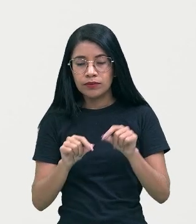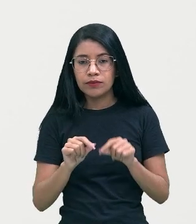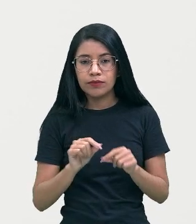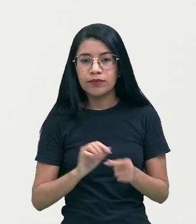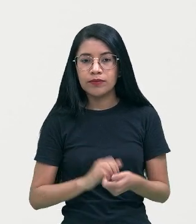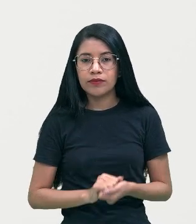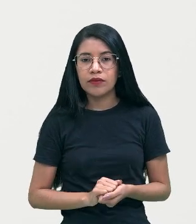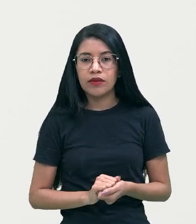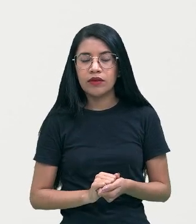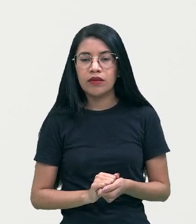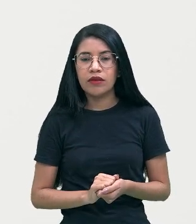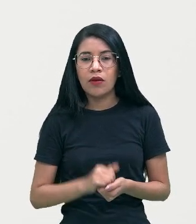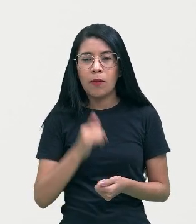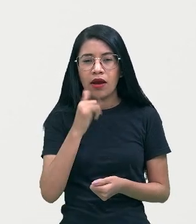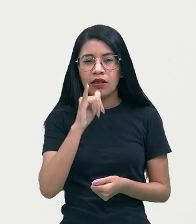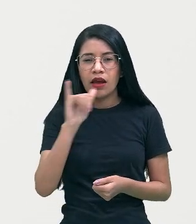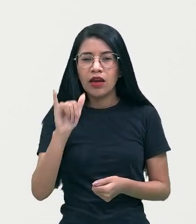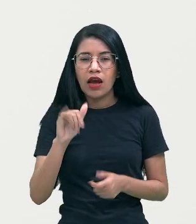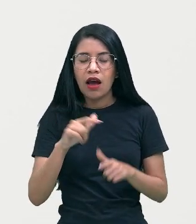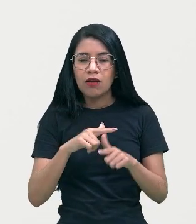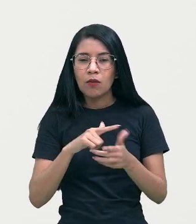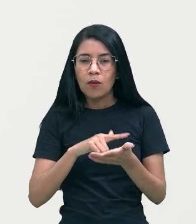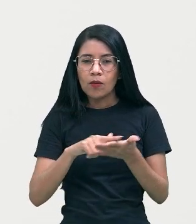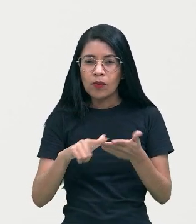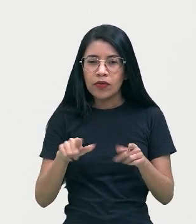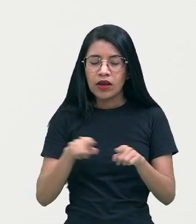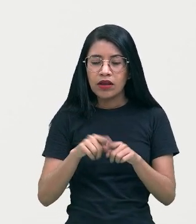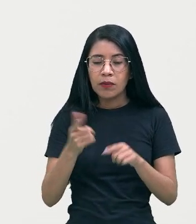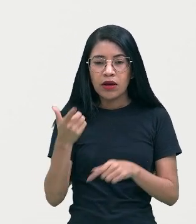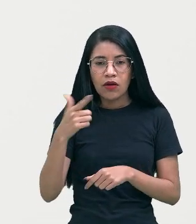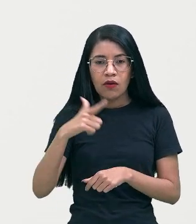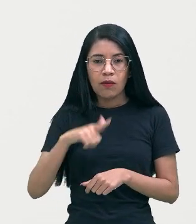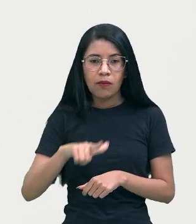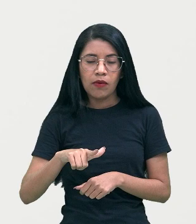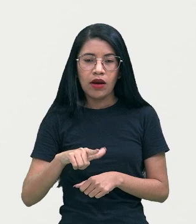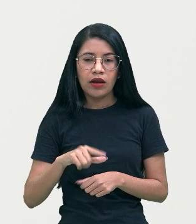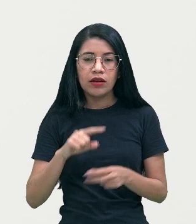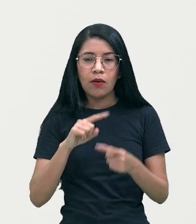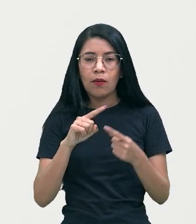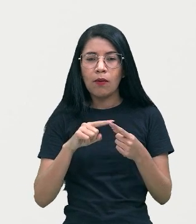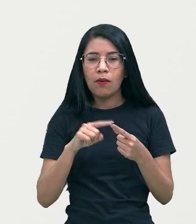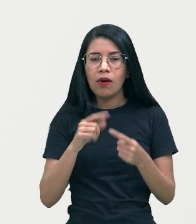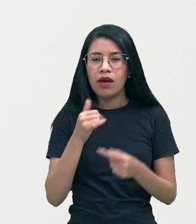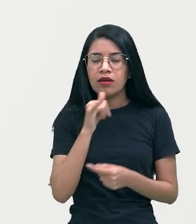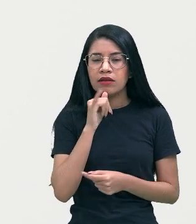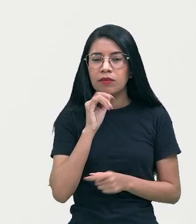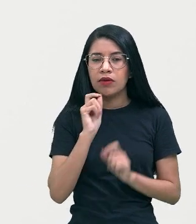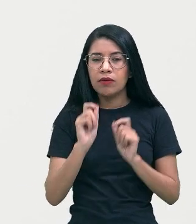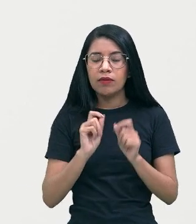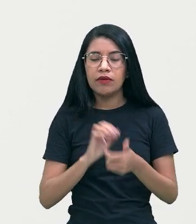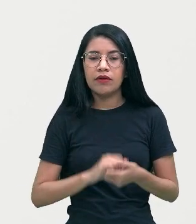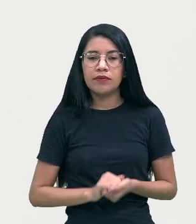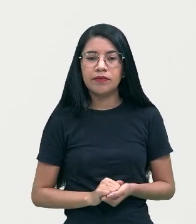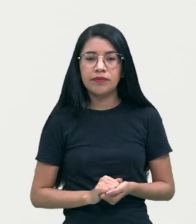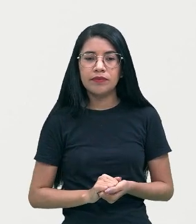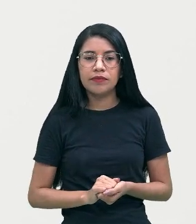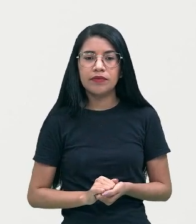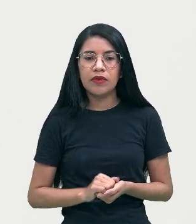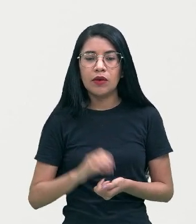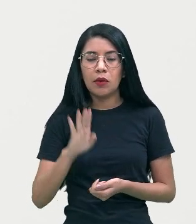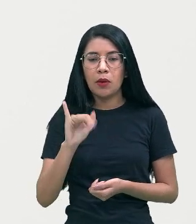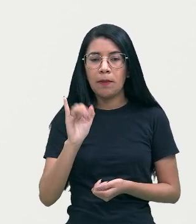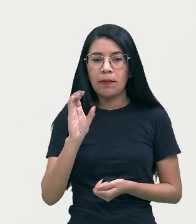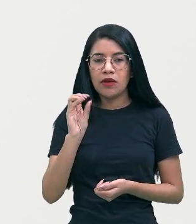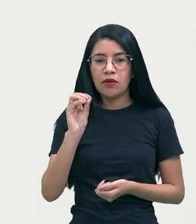sejam fontes de energia mais limpas e renováveis. Então, a gente tem um dos exemplos de fontes de energia limpa e renovável, são